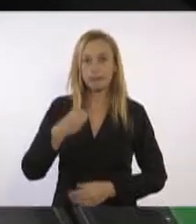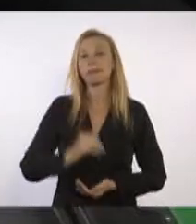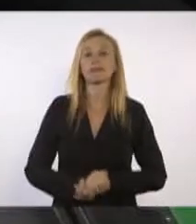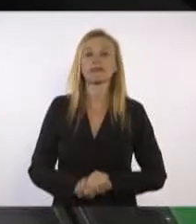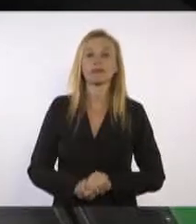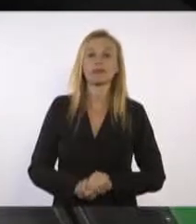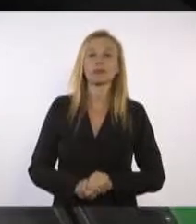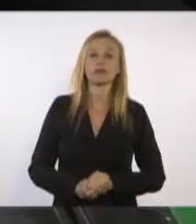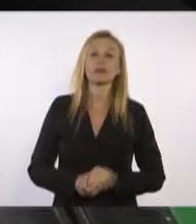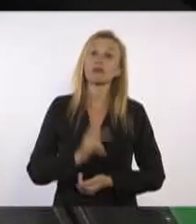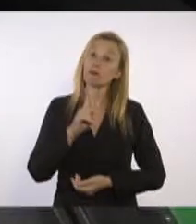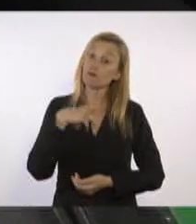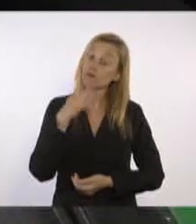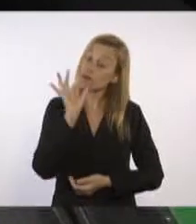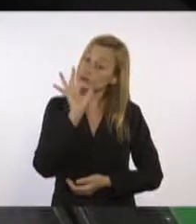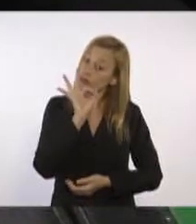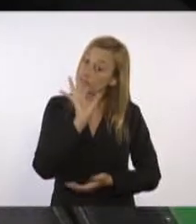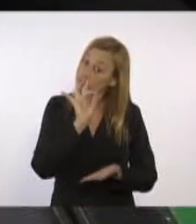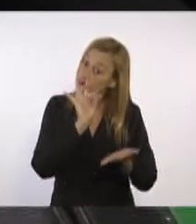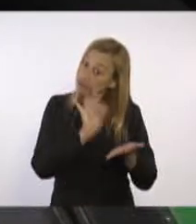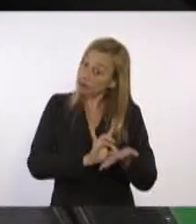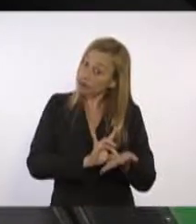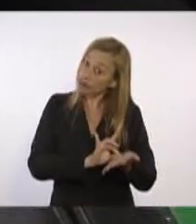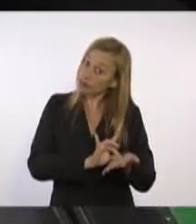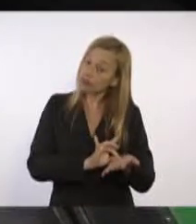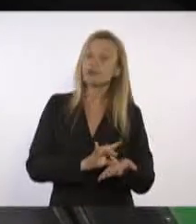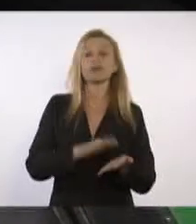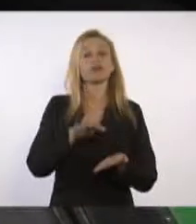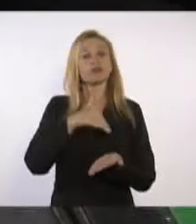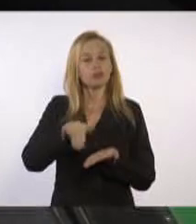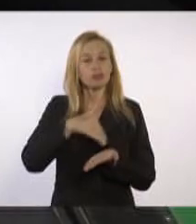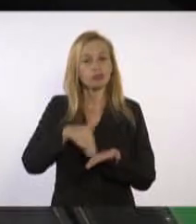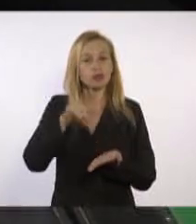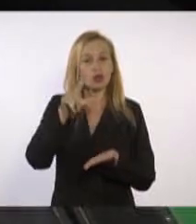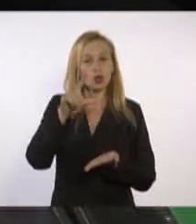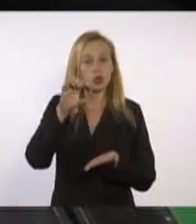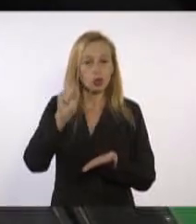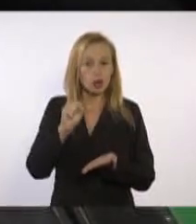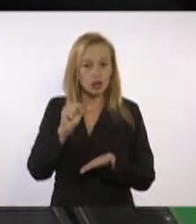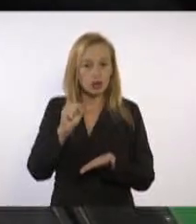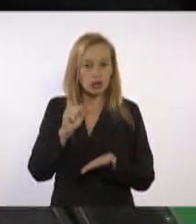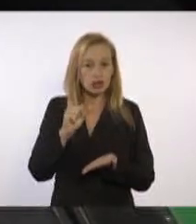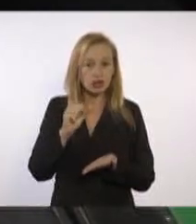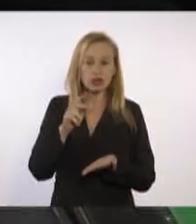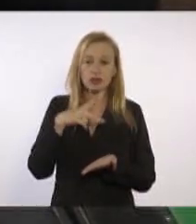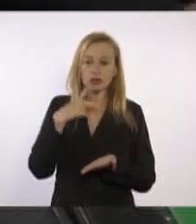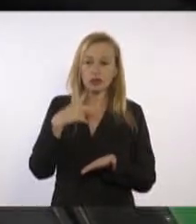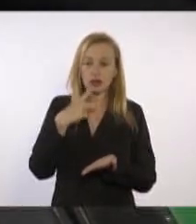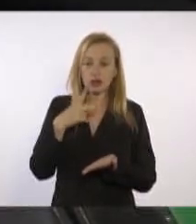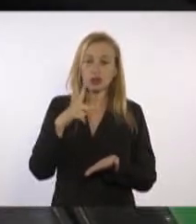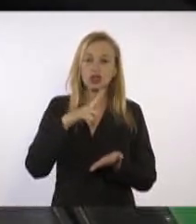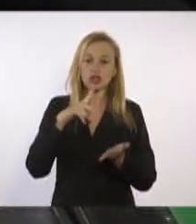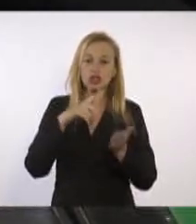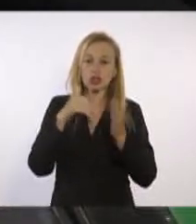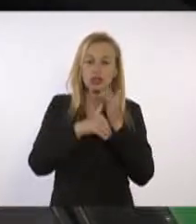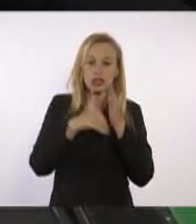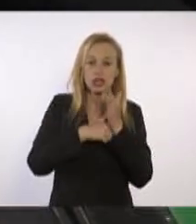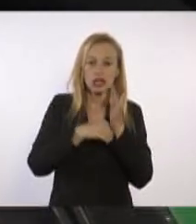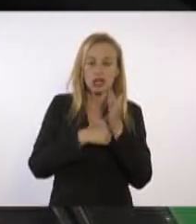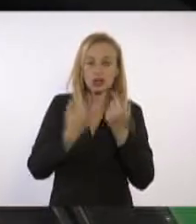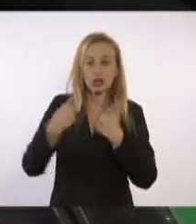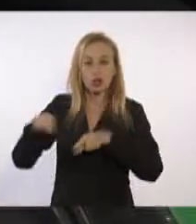afirmou categoricamente diante de nós que o secretário Lucas Tristão afirmou ter um dossiê contra os 70